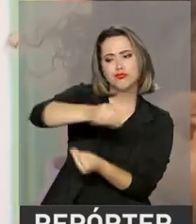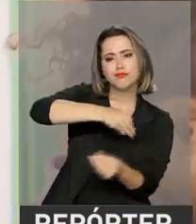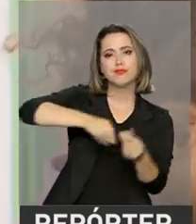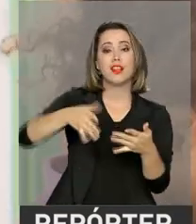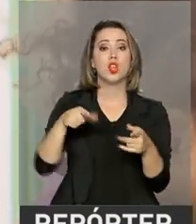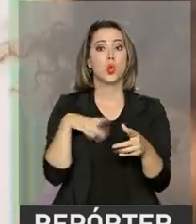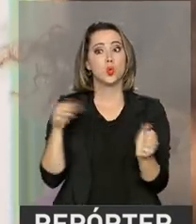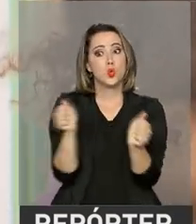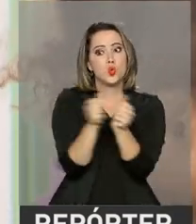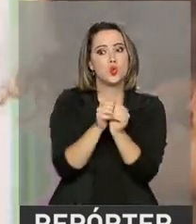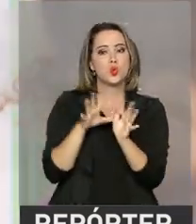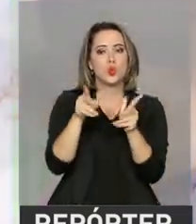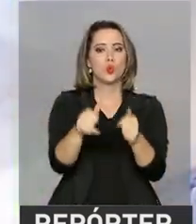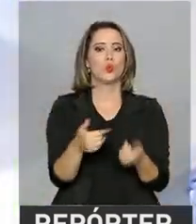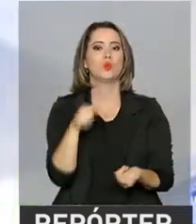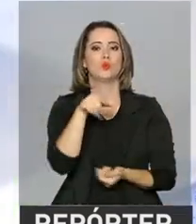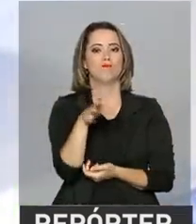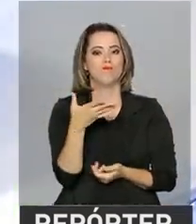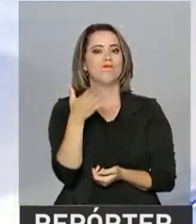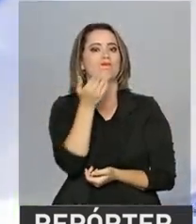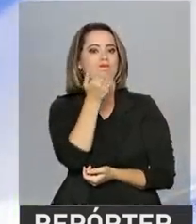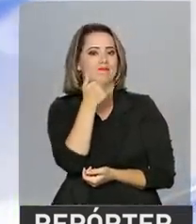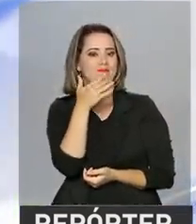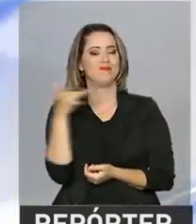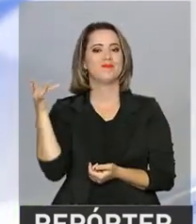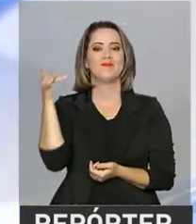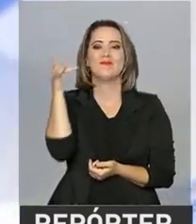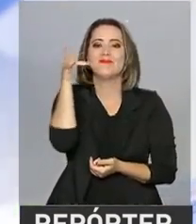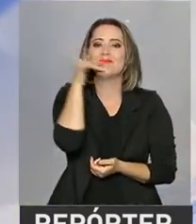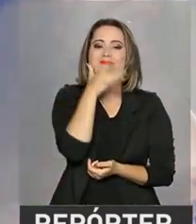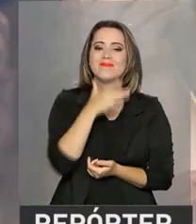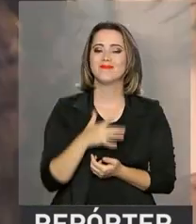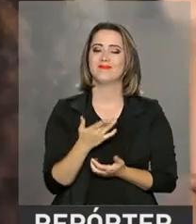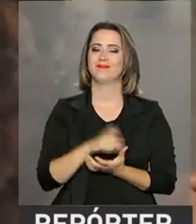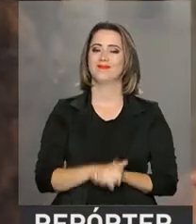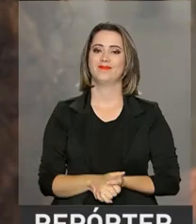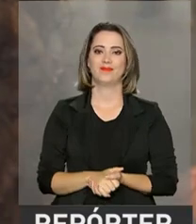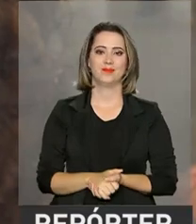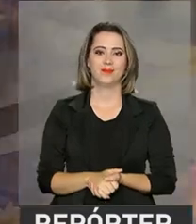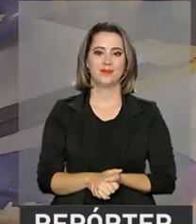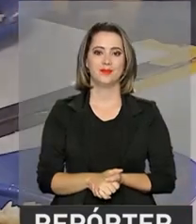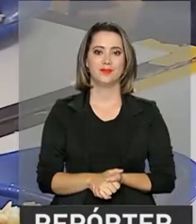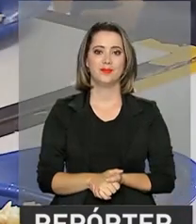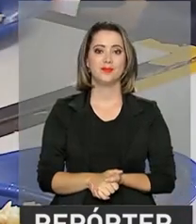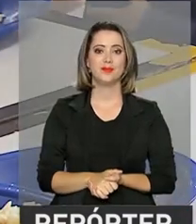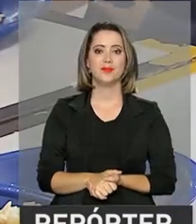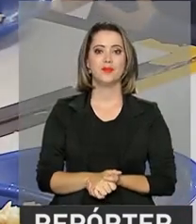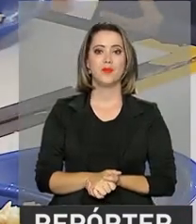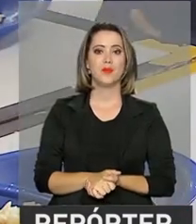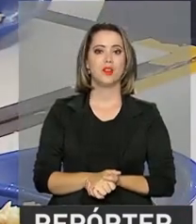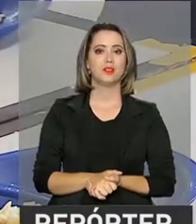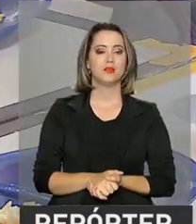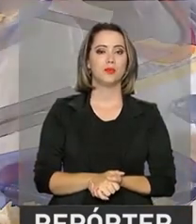Então, juntando tudo, a comida tem um sabor diferente.